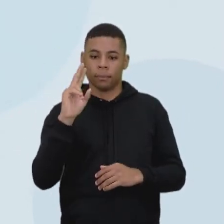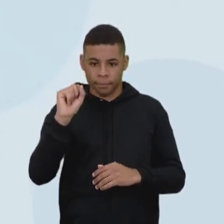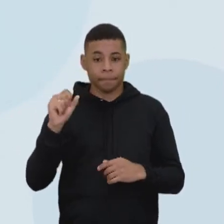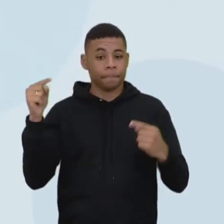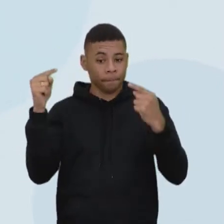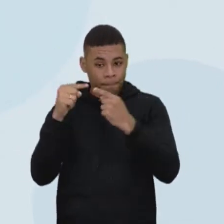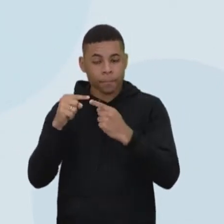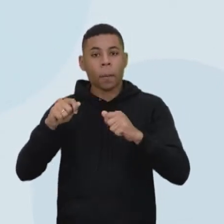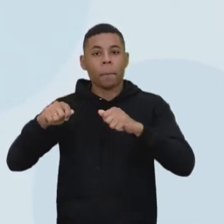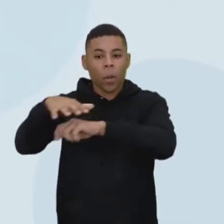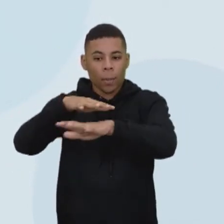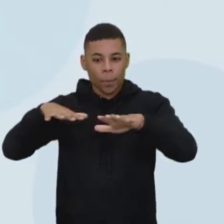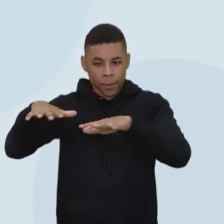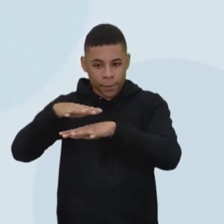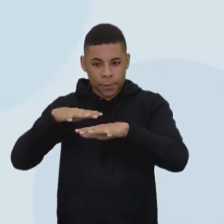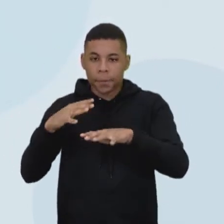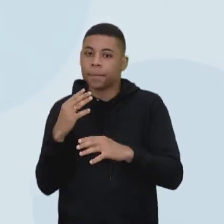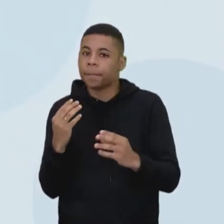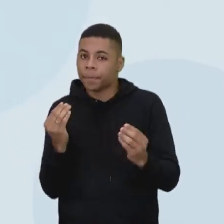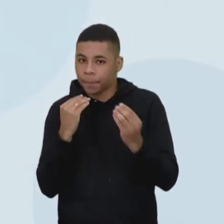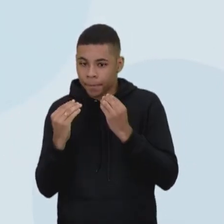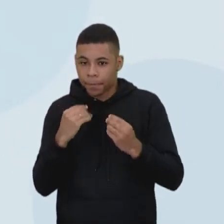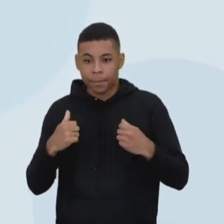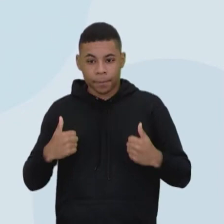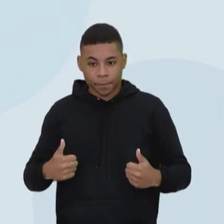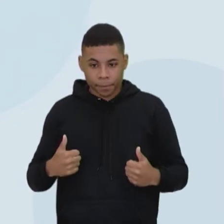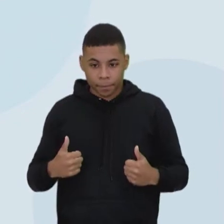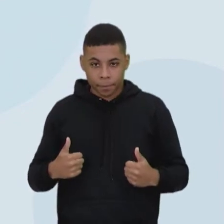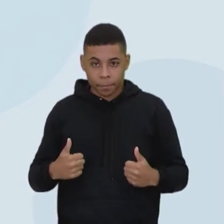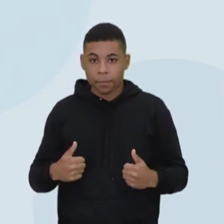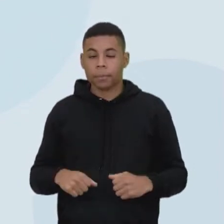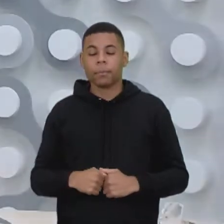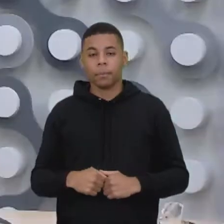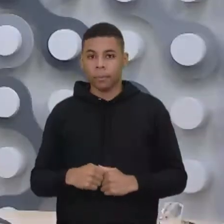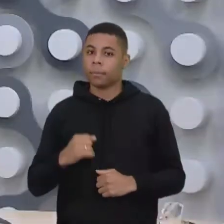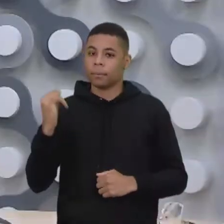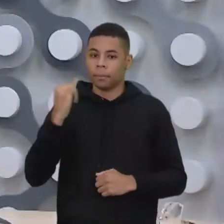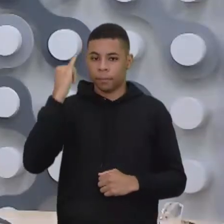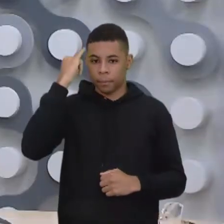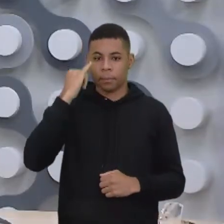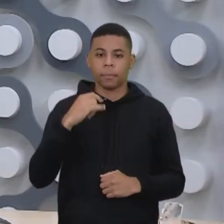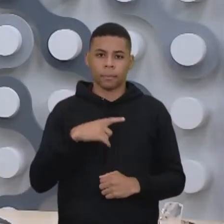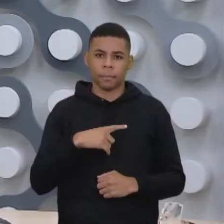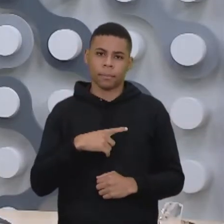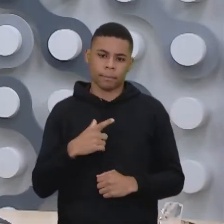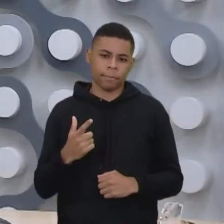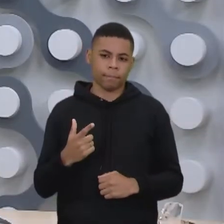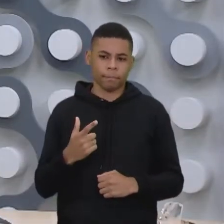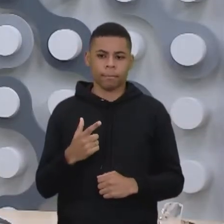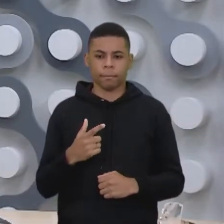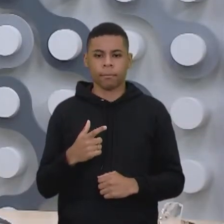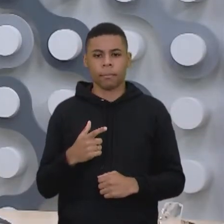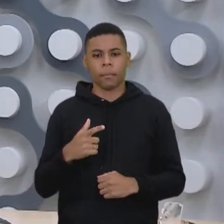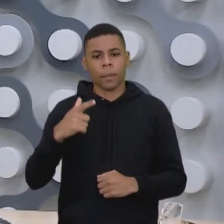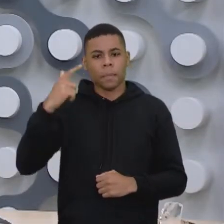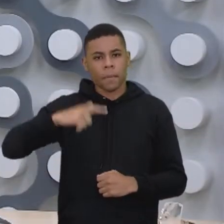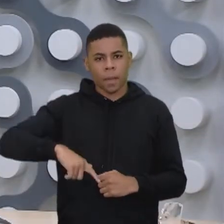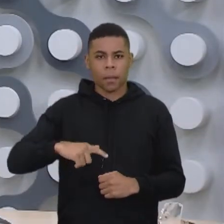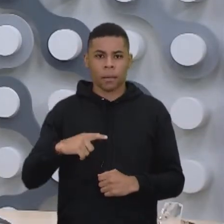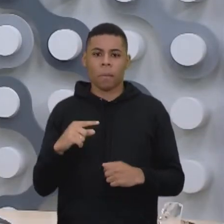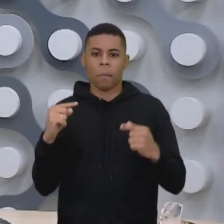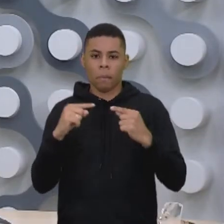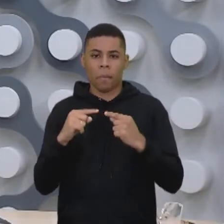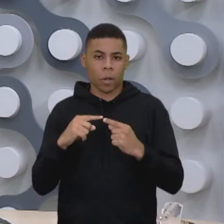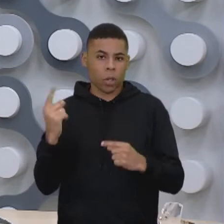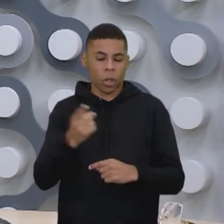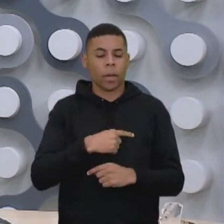relação população-alimento, tá certo? Então é importante, né, que aí coloca mais, né, um engajamento aí em cima do